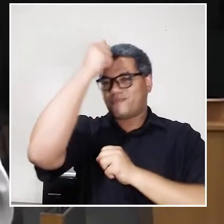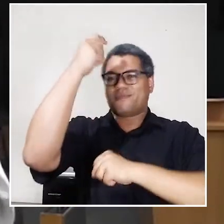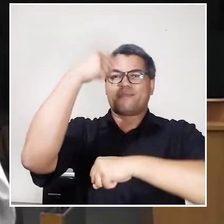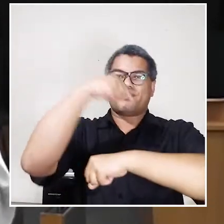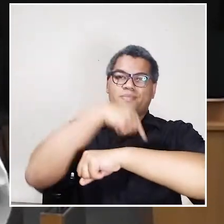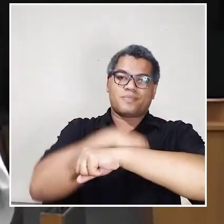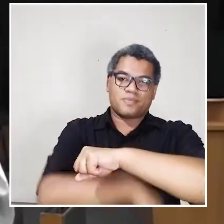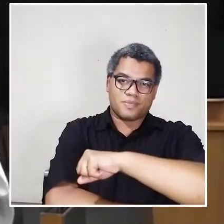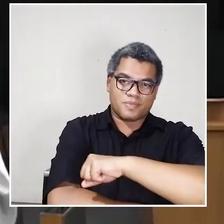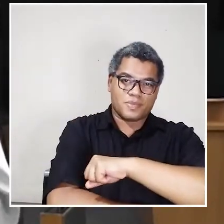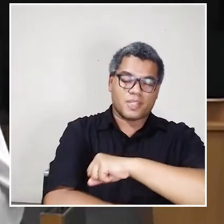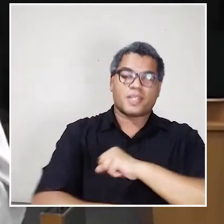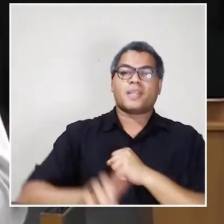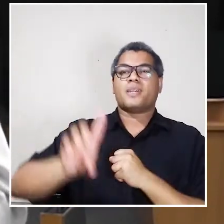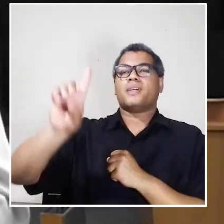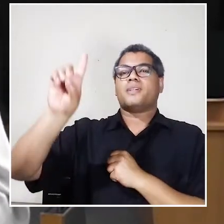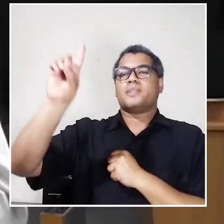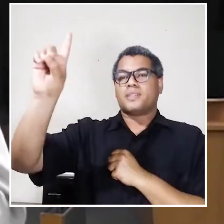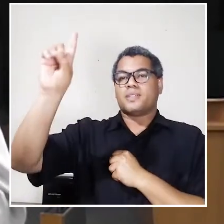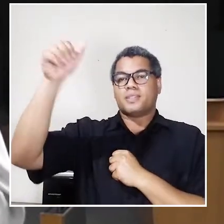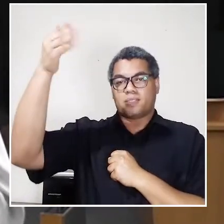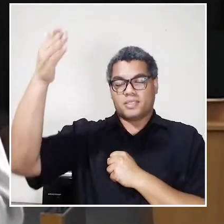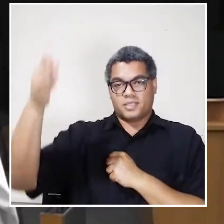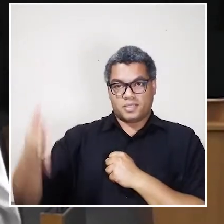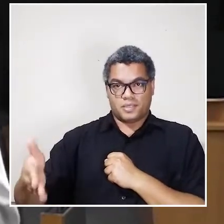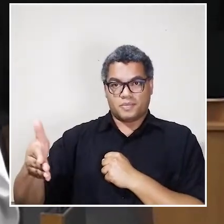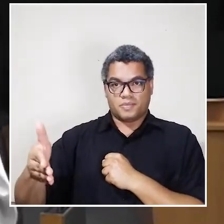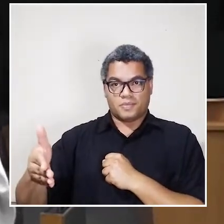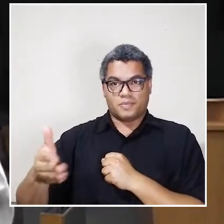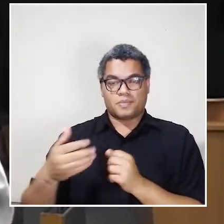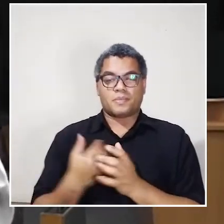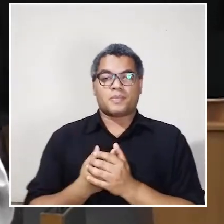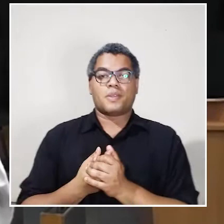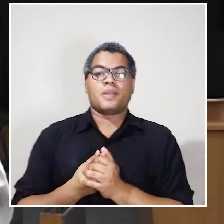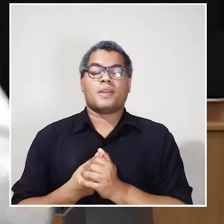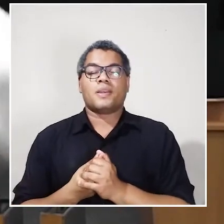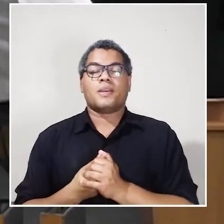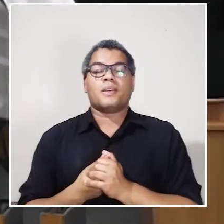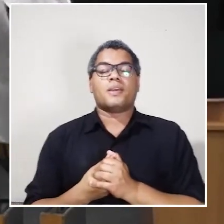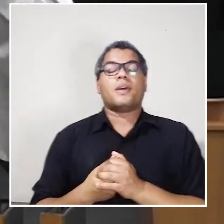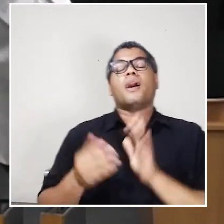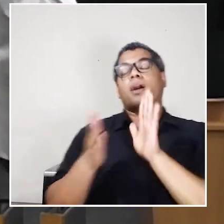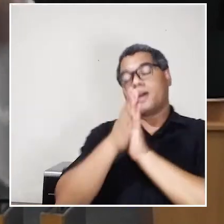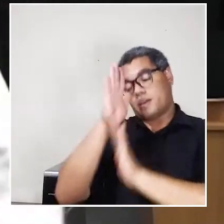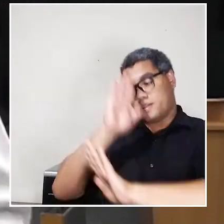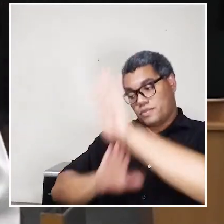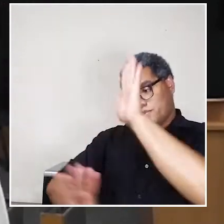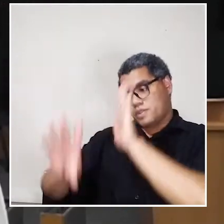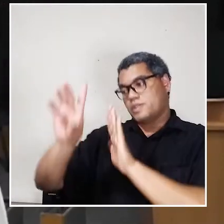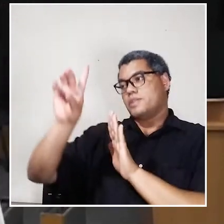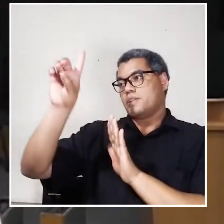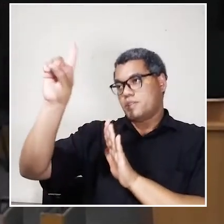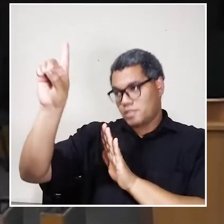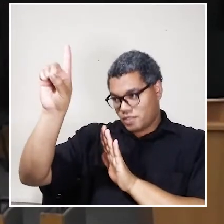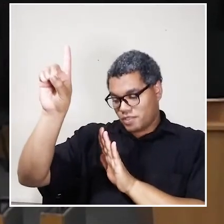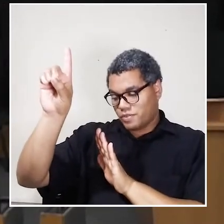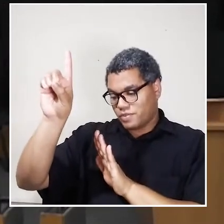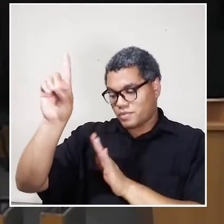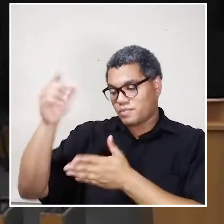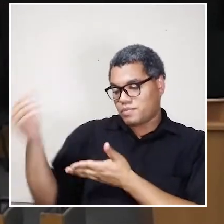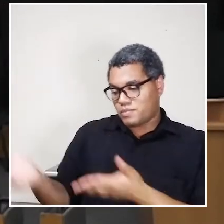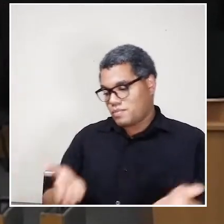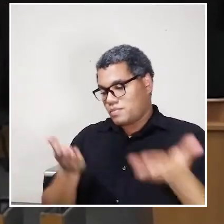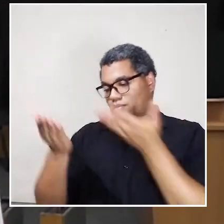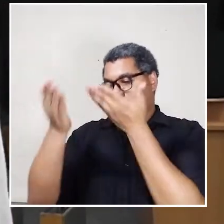profunda contrição perante o Senhor. Elevada adoração ao Senhor,